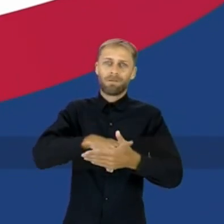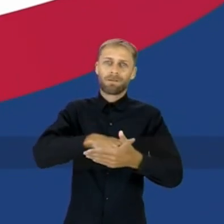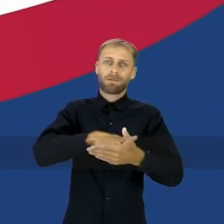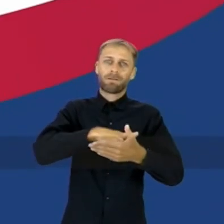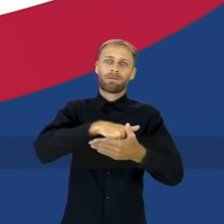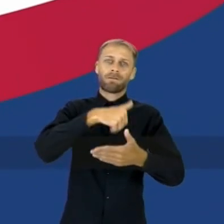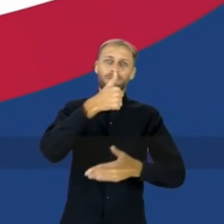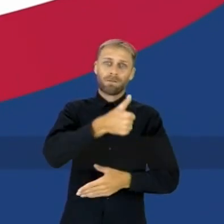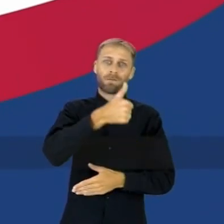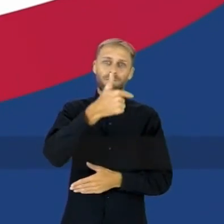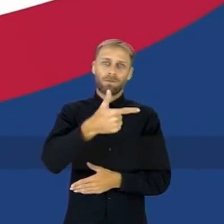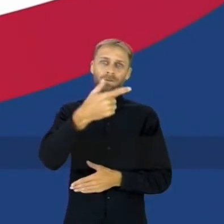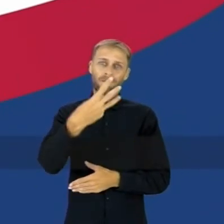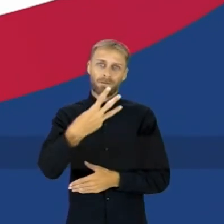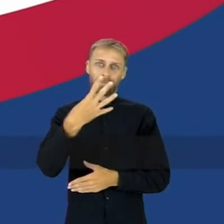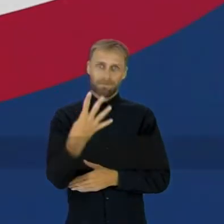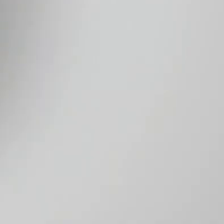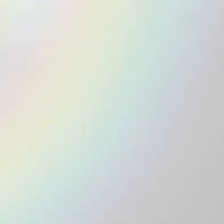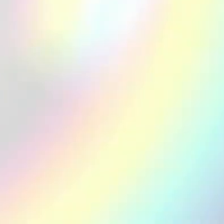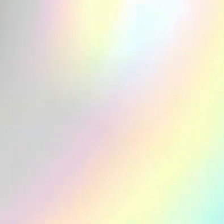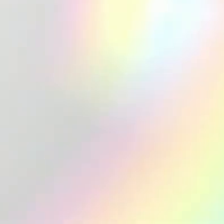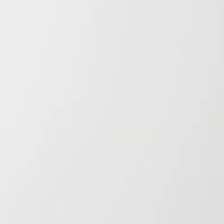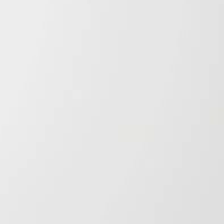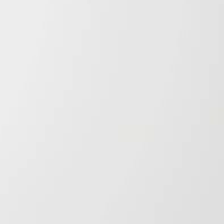Deputado federal 1, 2, 3, 4